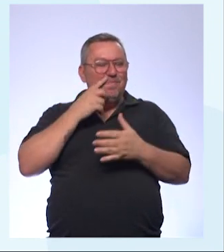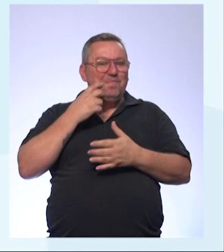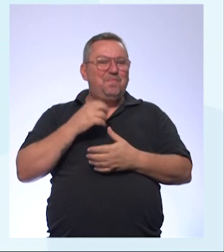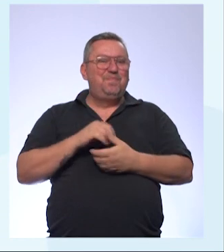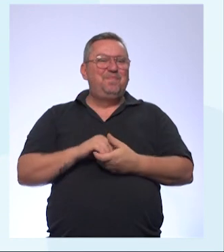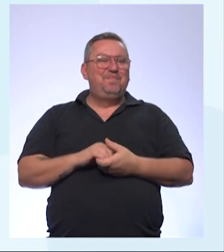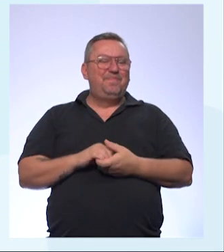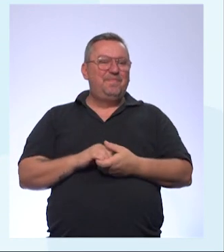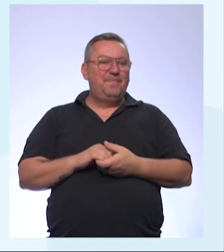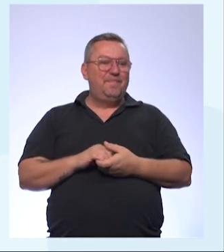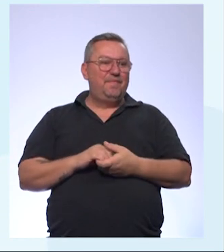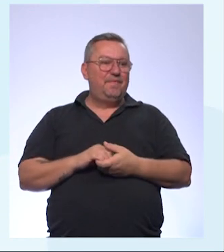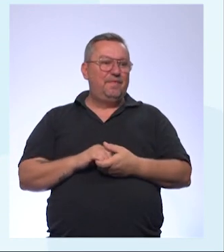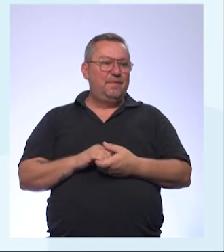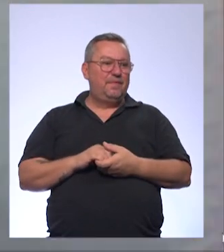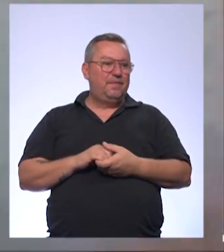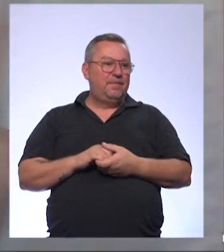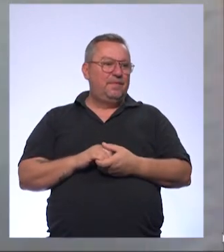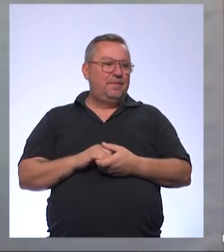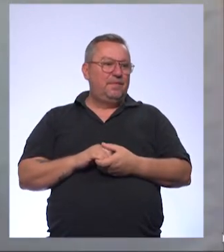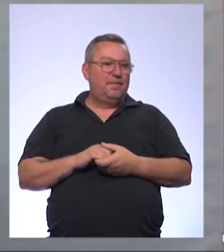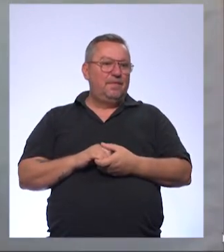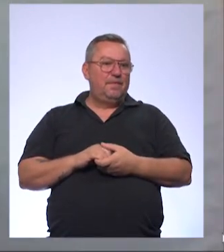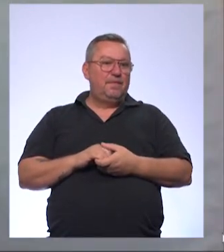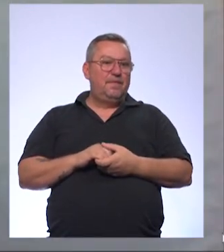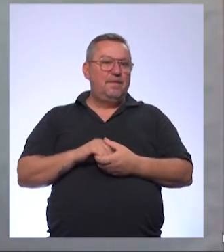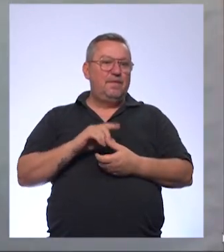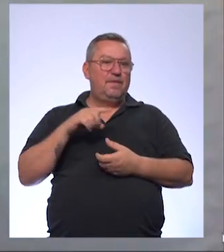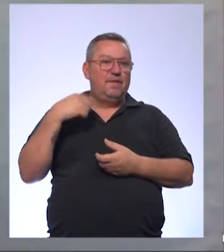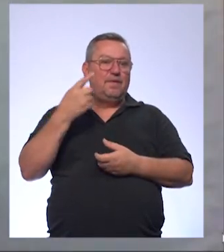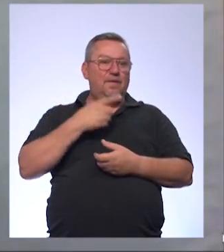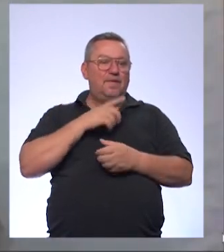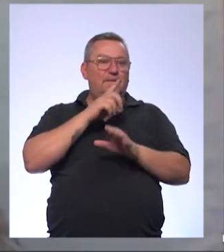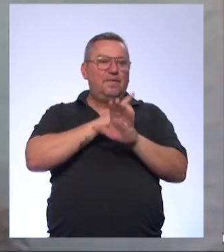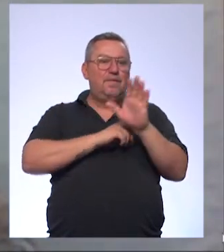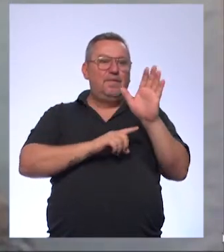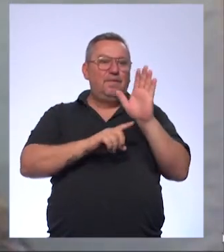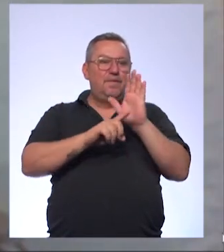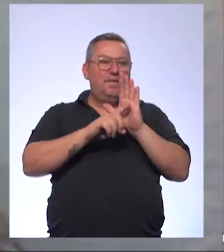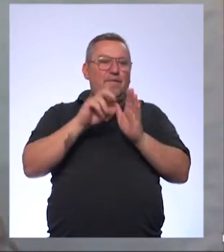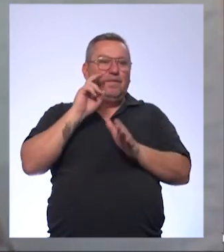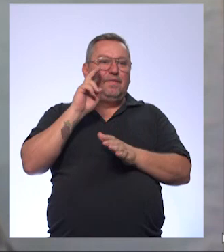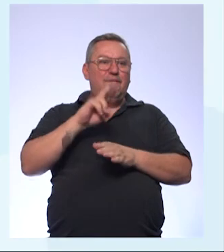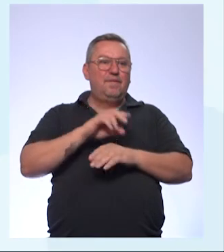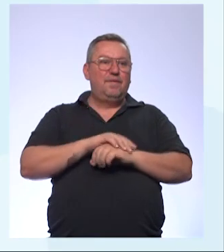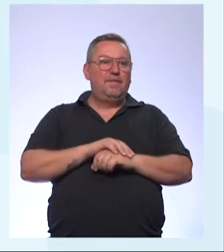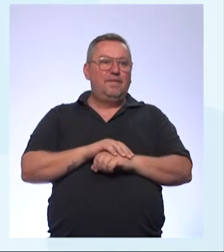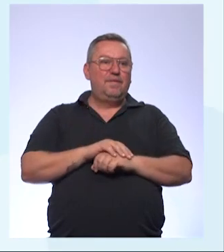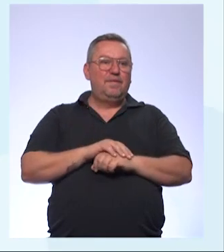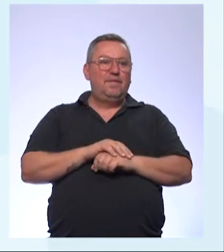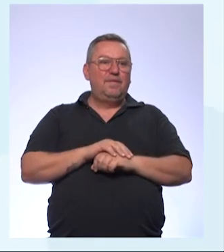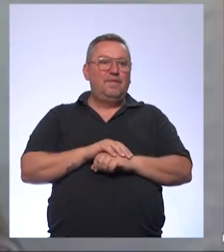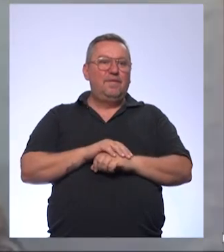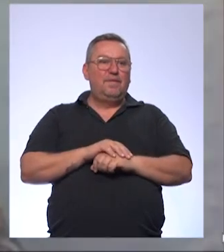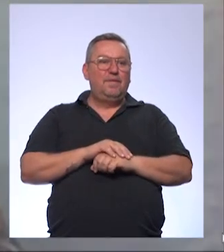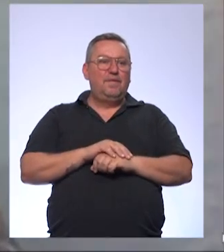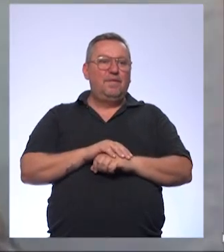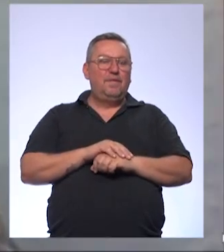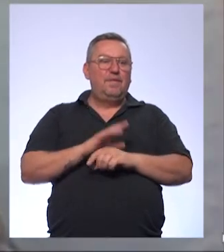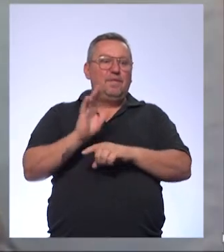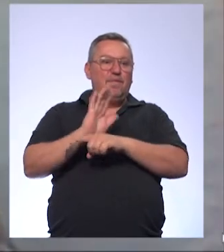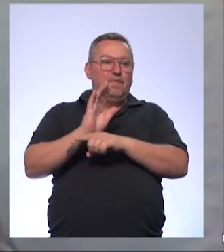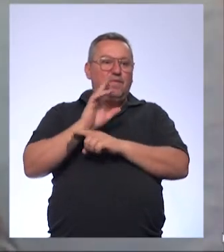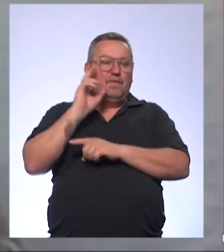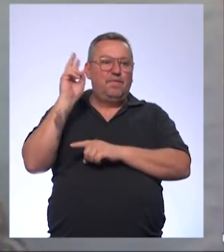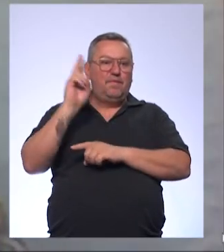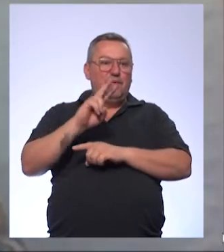Marina. E nosso próximo protagonista, vamos ver aí na tela, ele mandou um vídeo para nós,